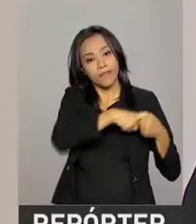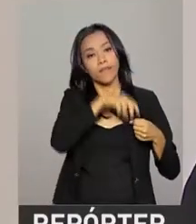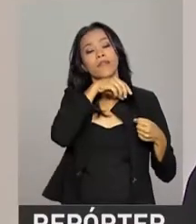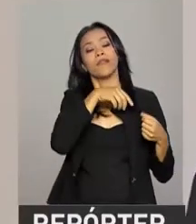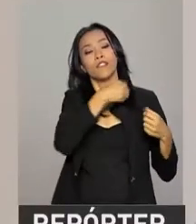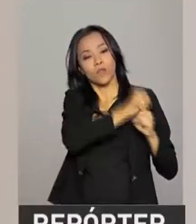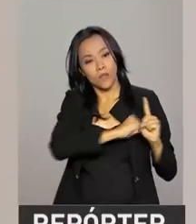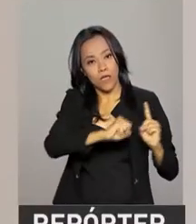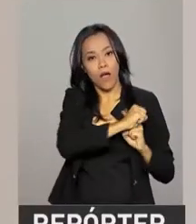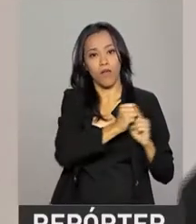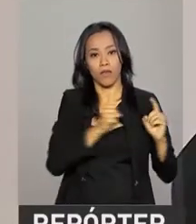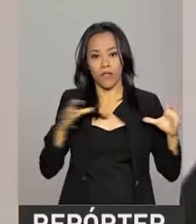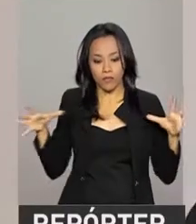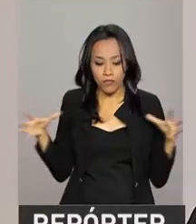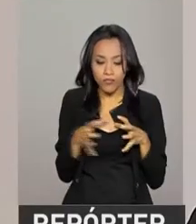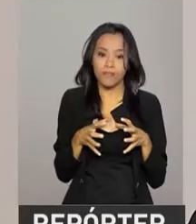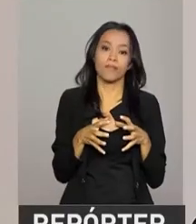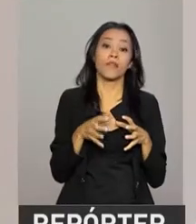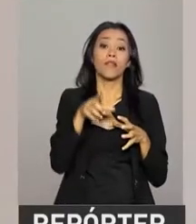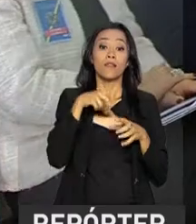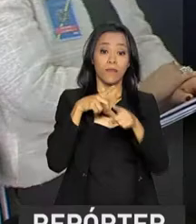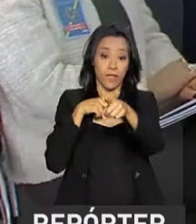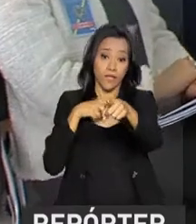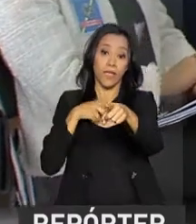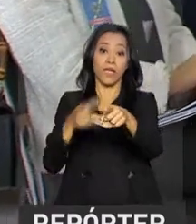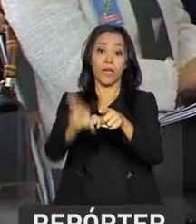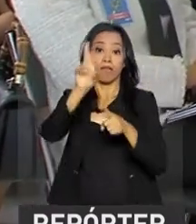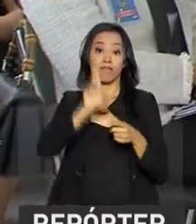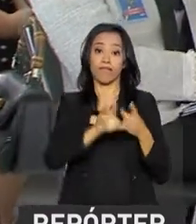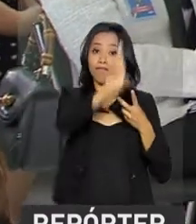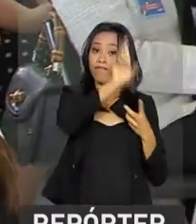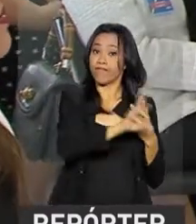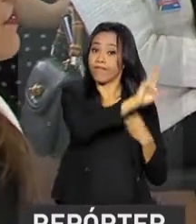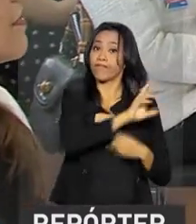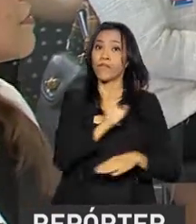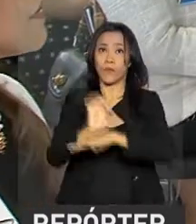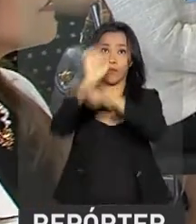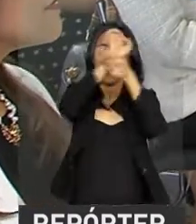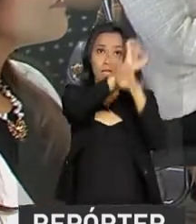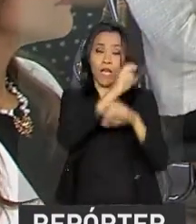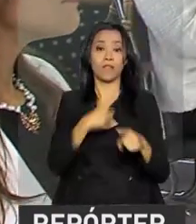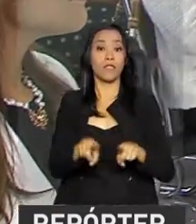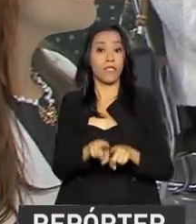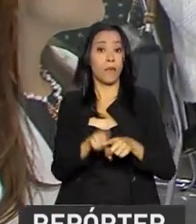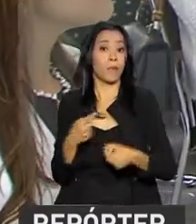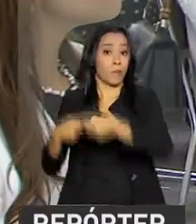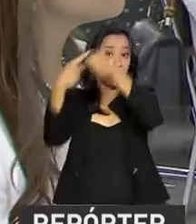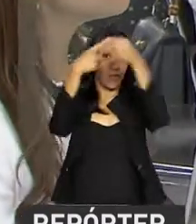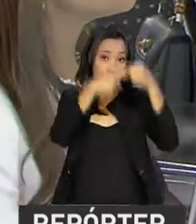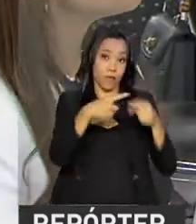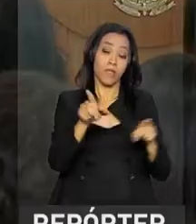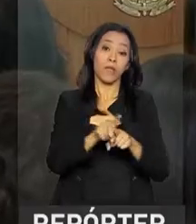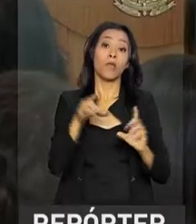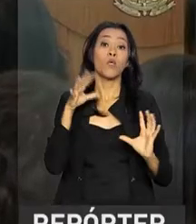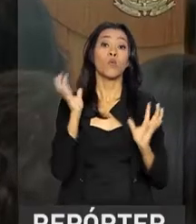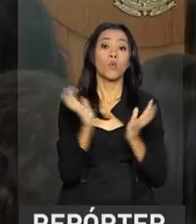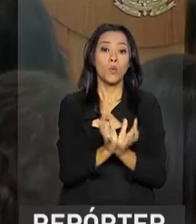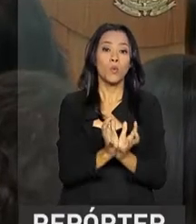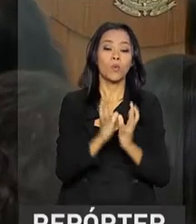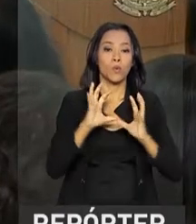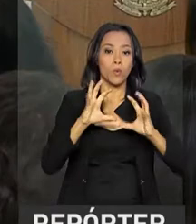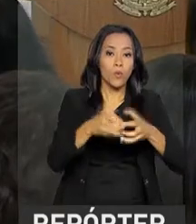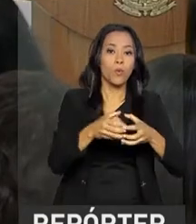participar como colaboradores representantes dos estados e municípios e de organismos internacionais organizações da sociedade